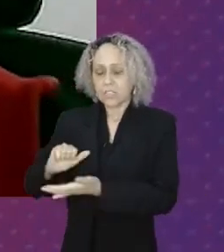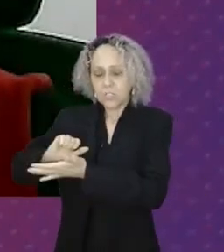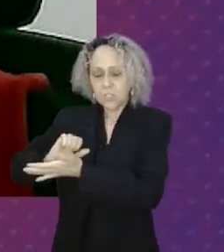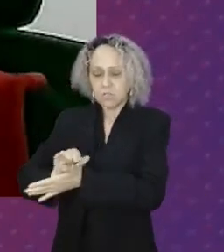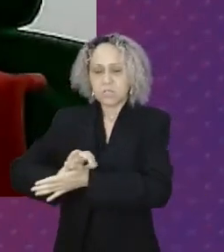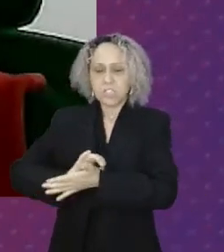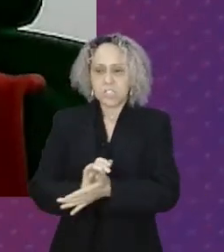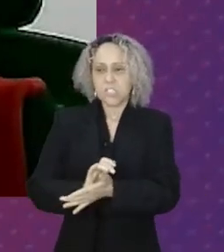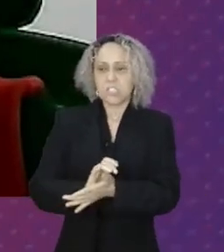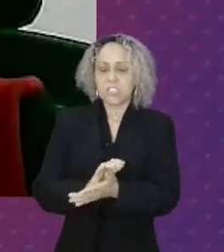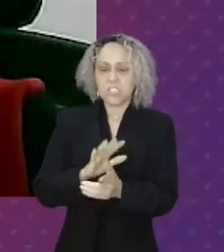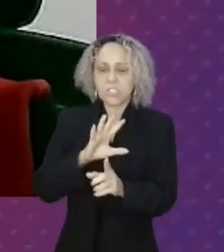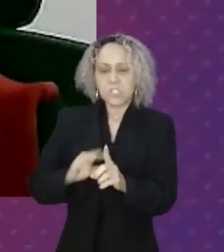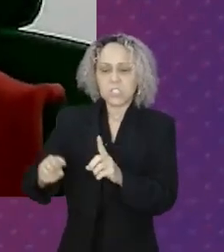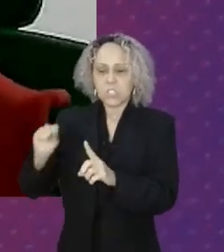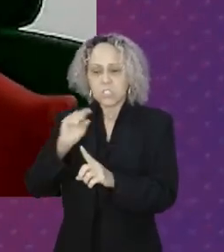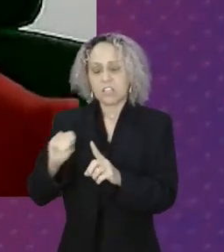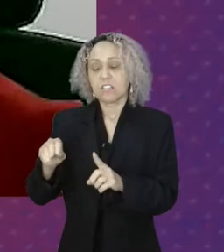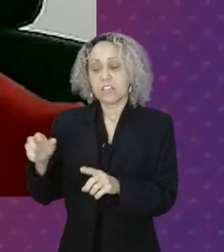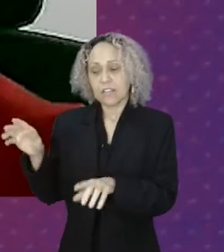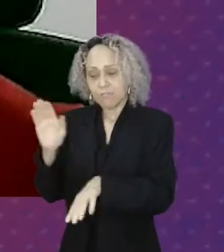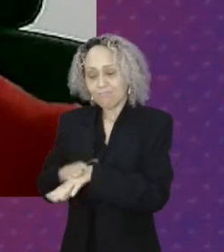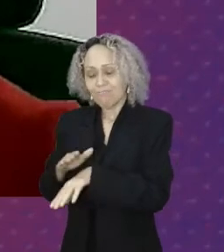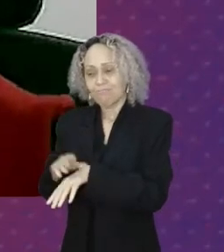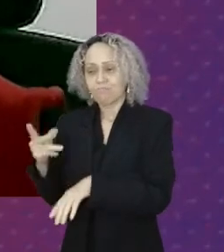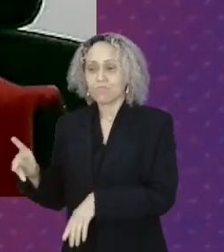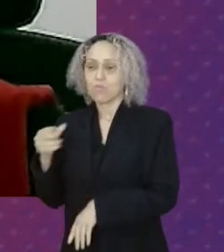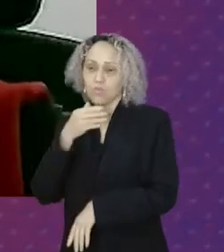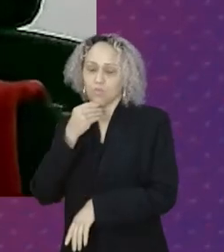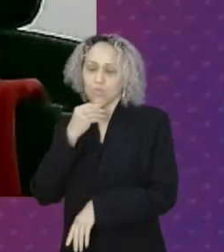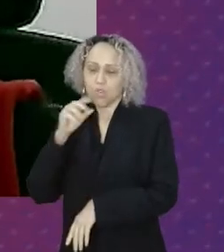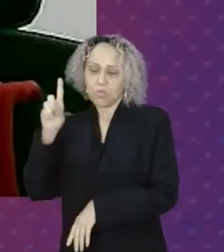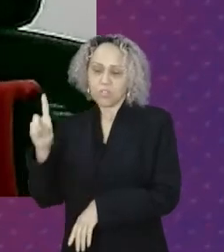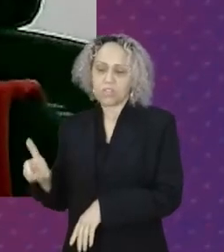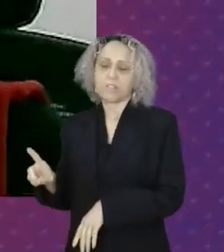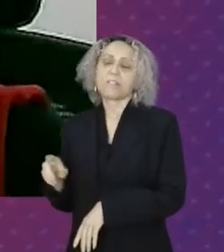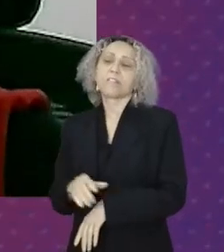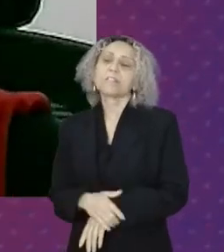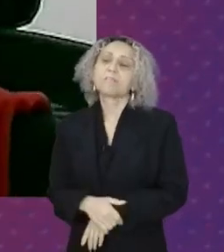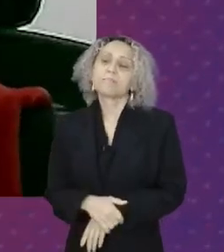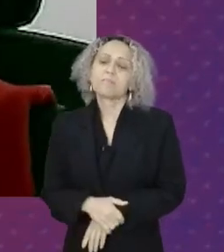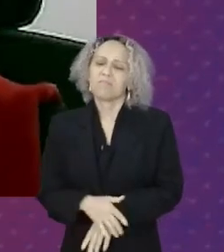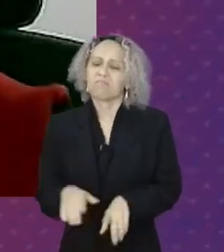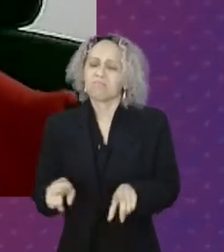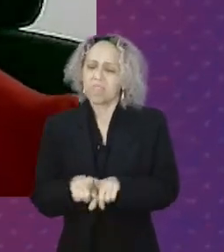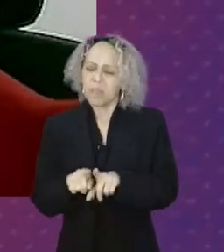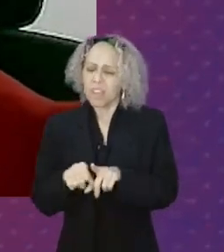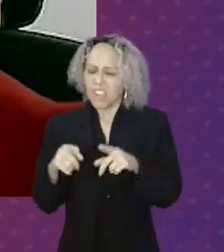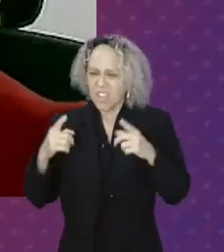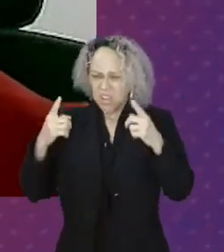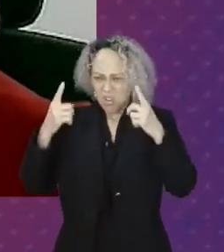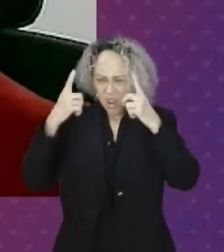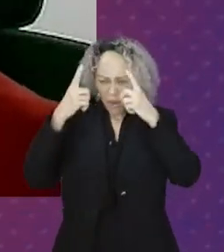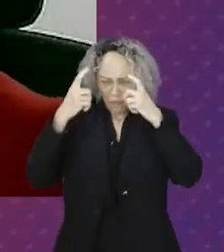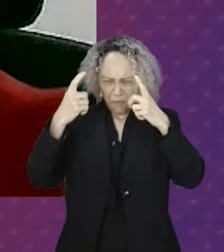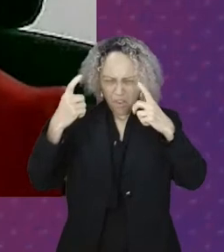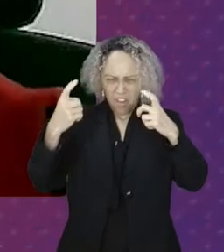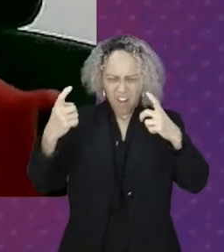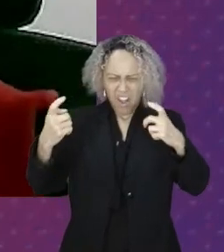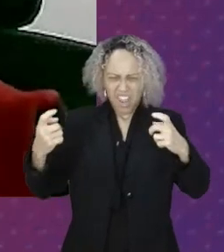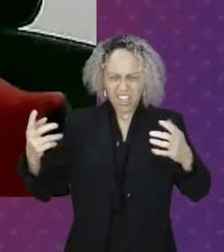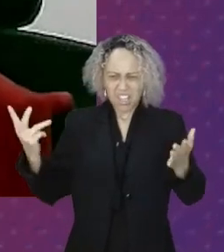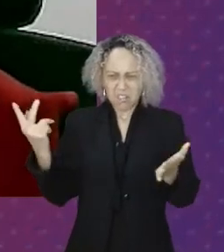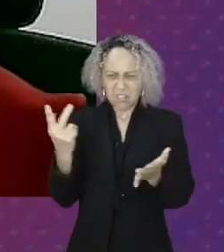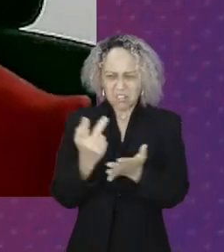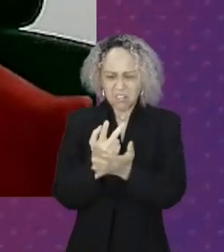também a truculência com que os homens tratam as mulheres dentro dos espaços de poder,